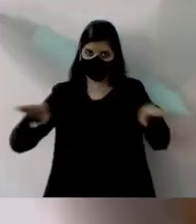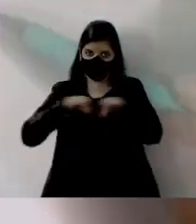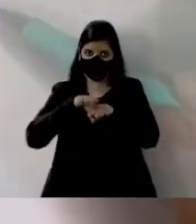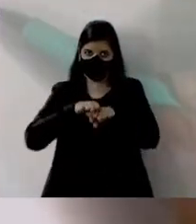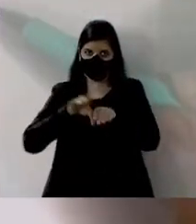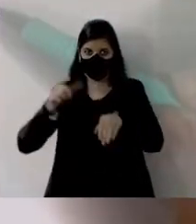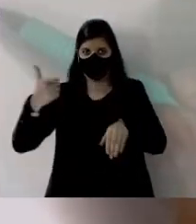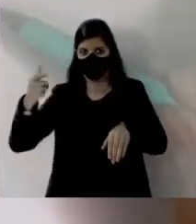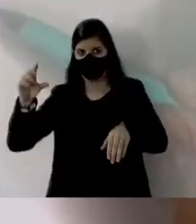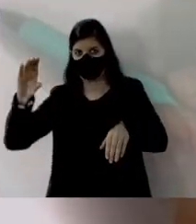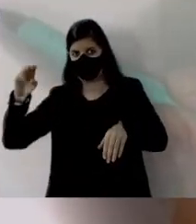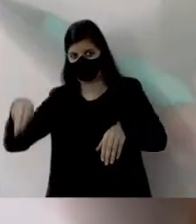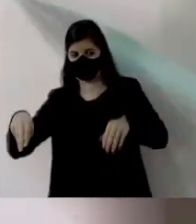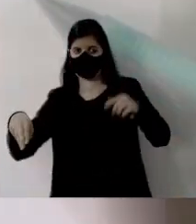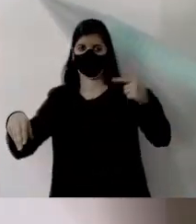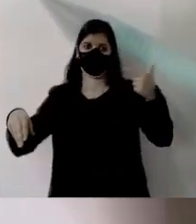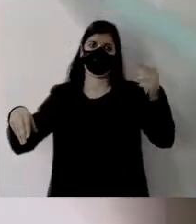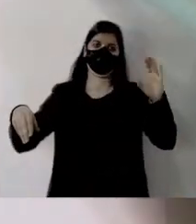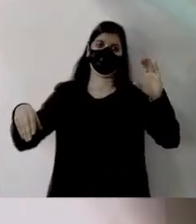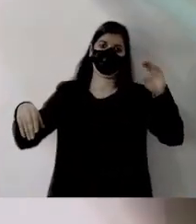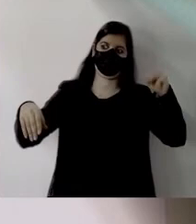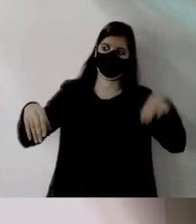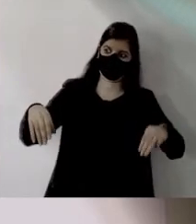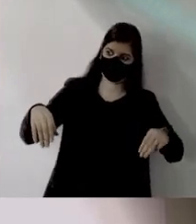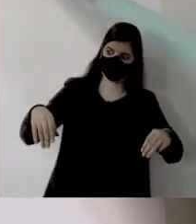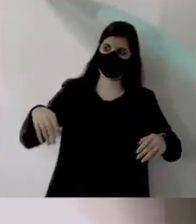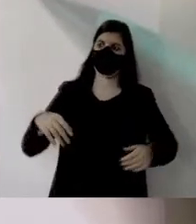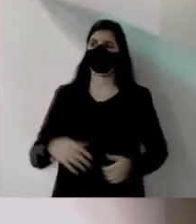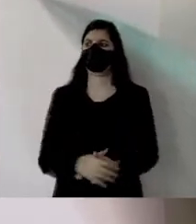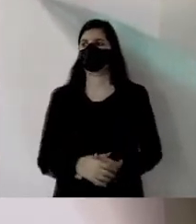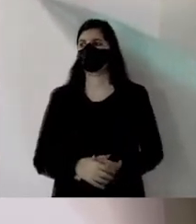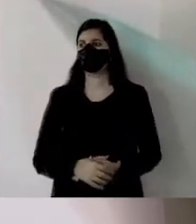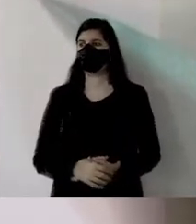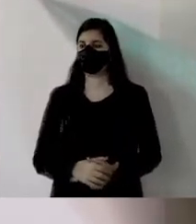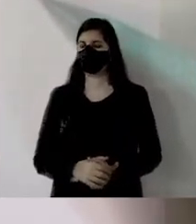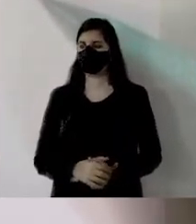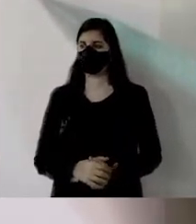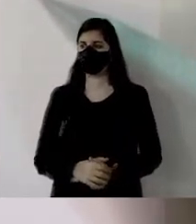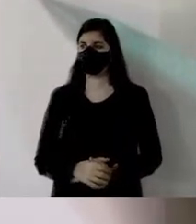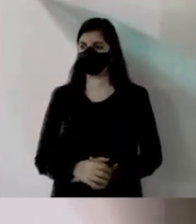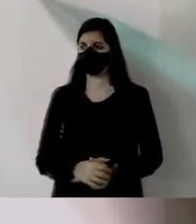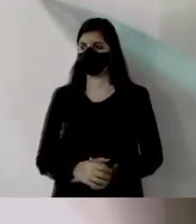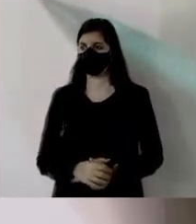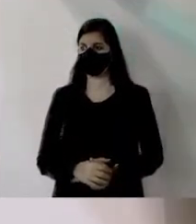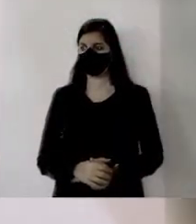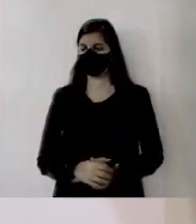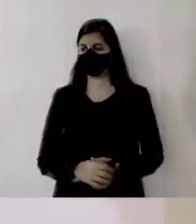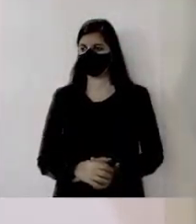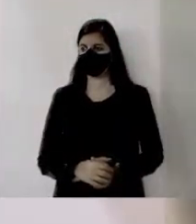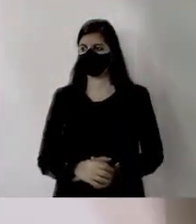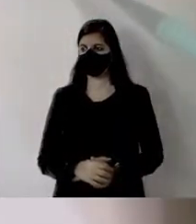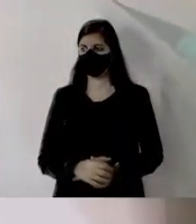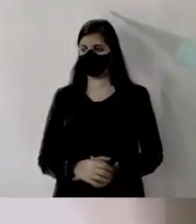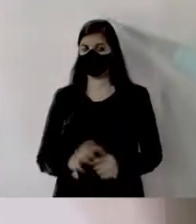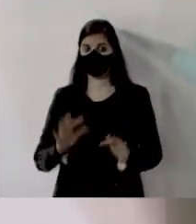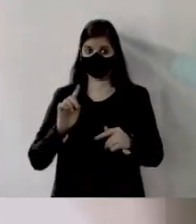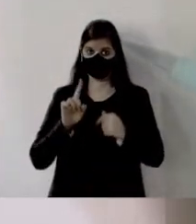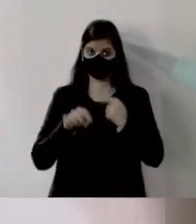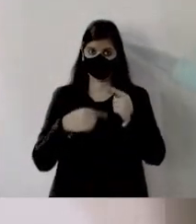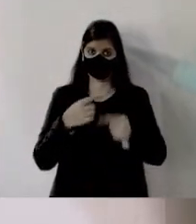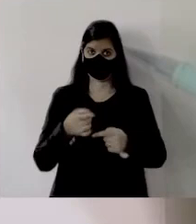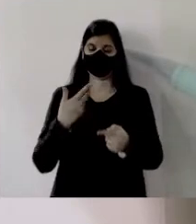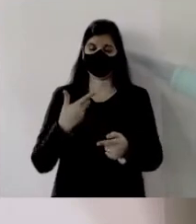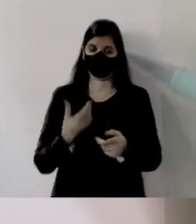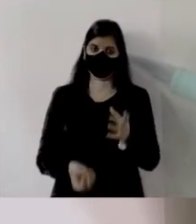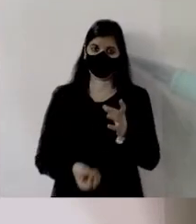2 centímetros aqui, outro aqui e depois um outro aqui fechando esse quadrado, certo? E depois nós